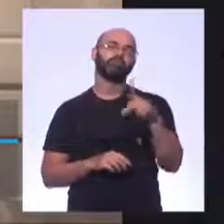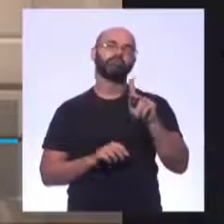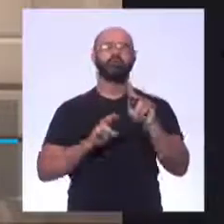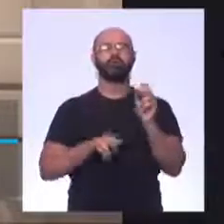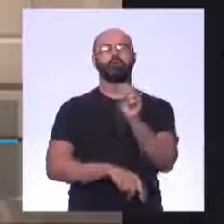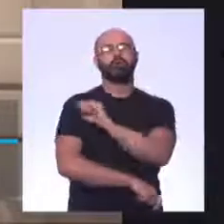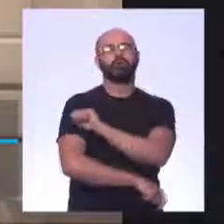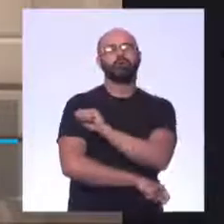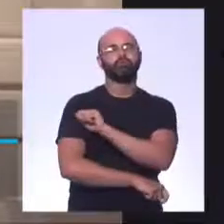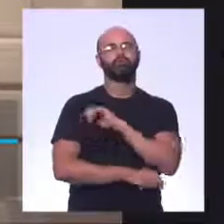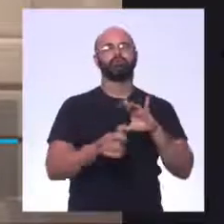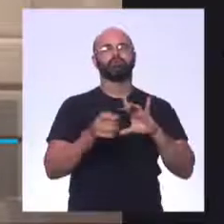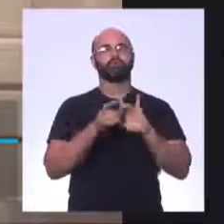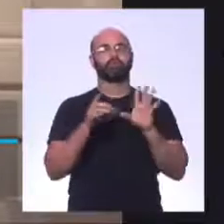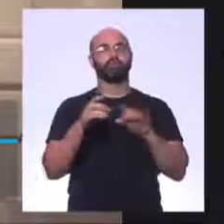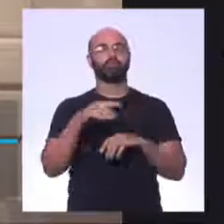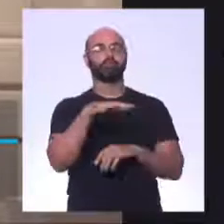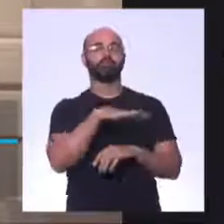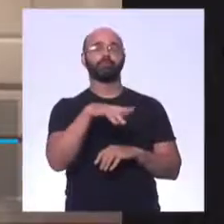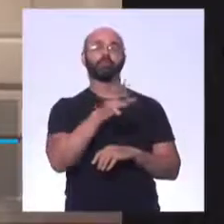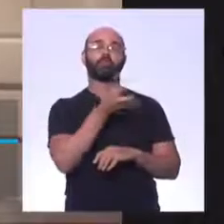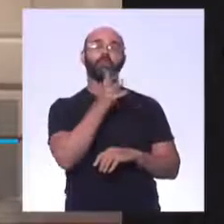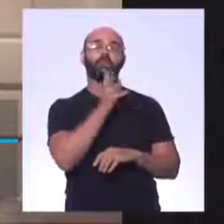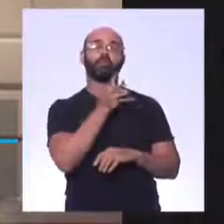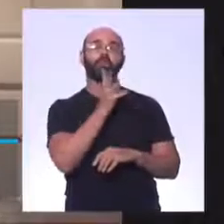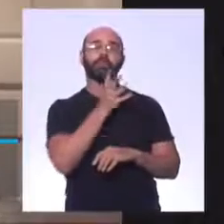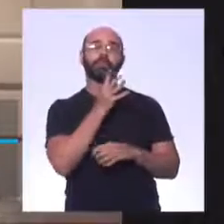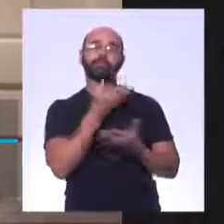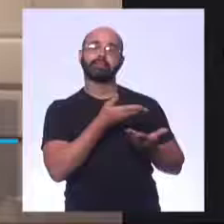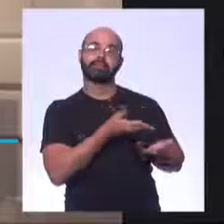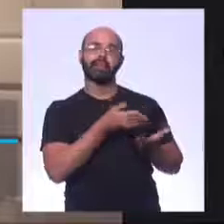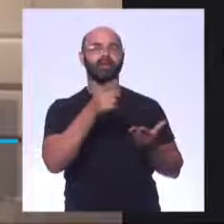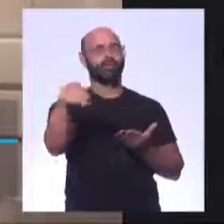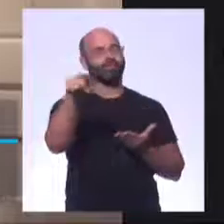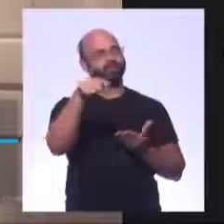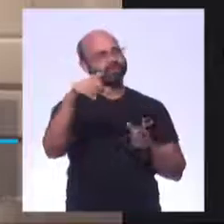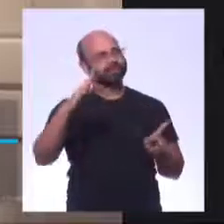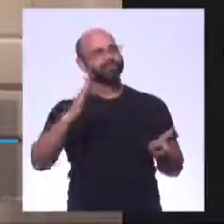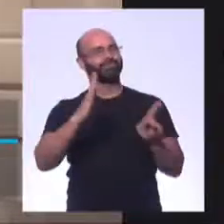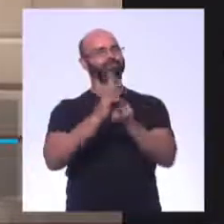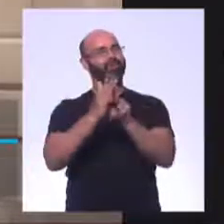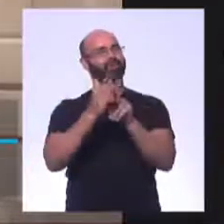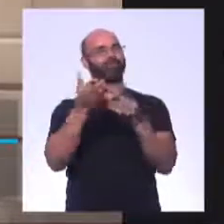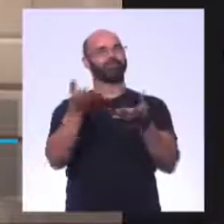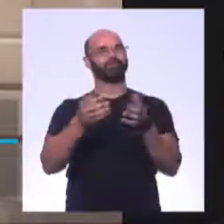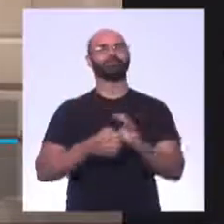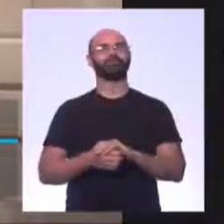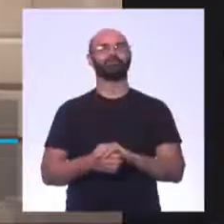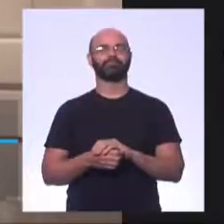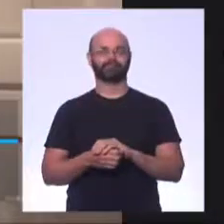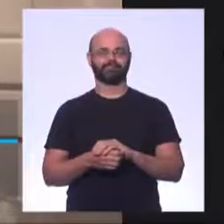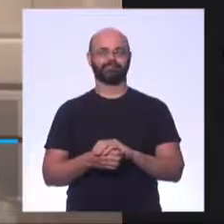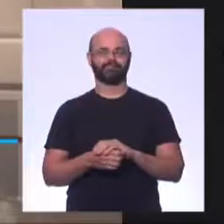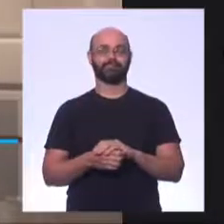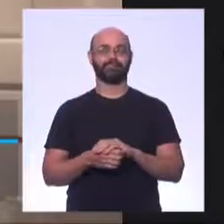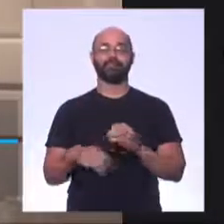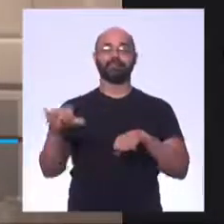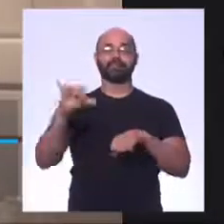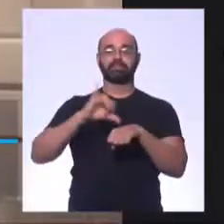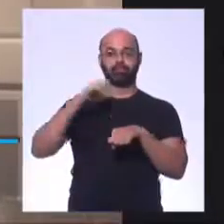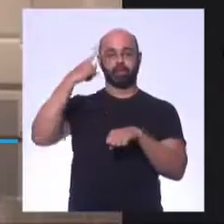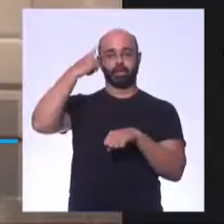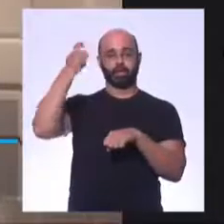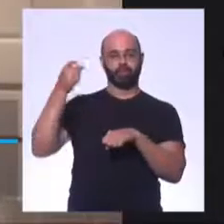estudantes, venham conhecer esse espaço que, afinal de contas, é de vocês. O Centro de Inovação é para atender toda a